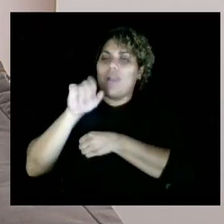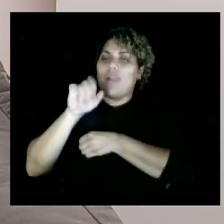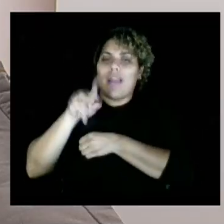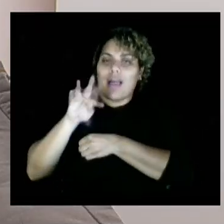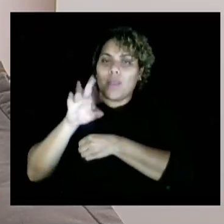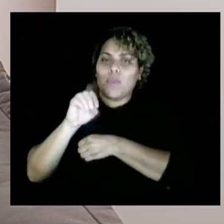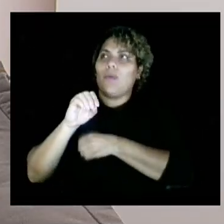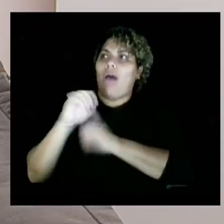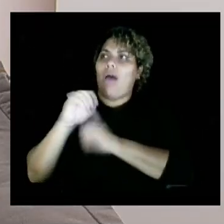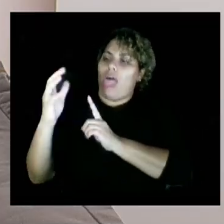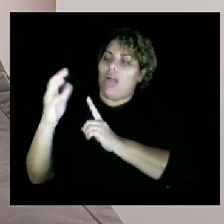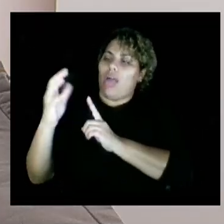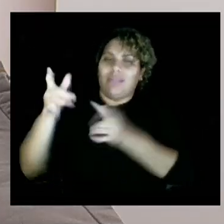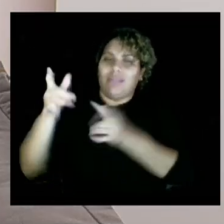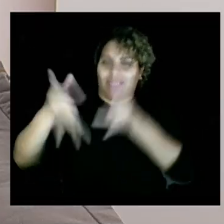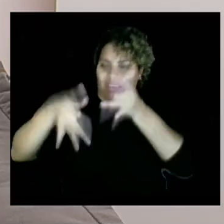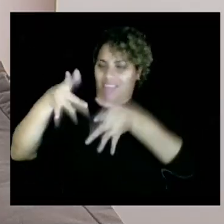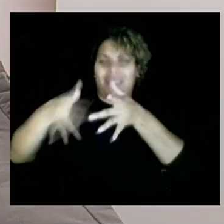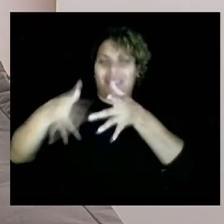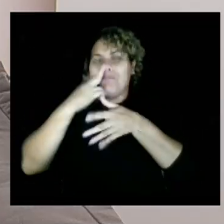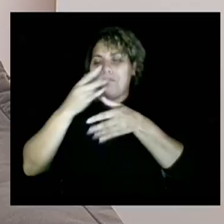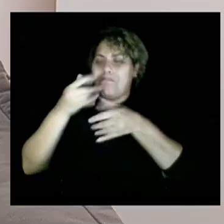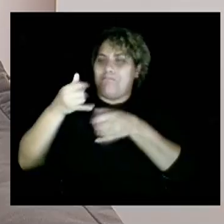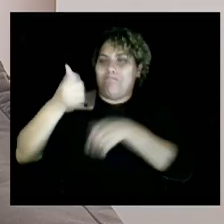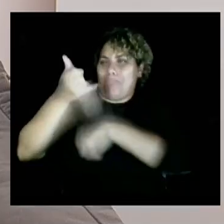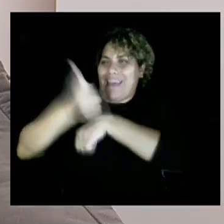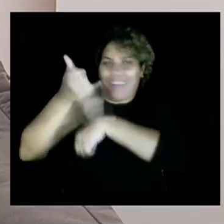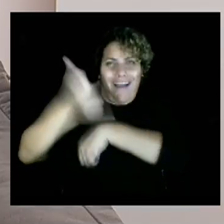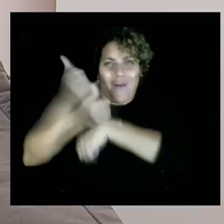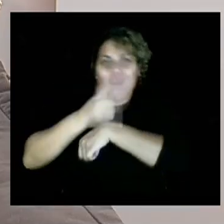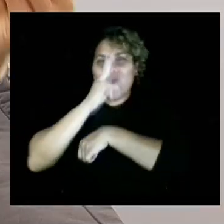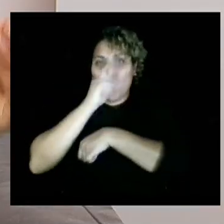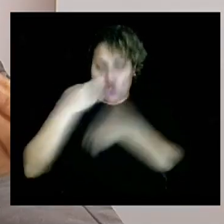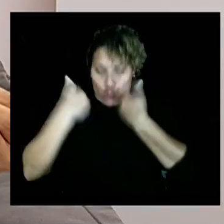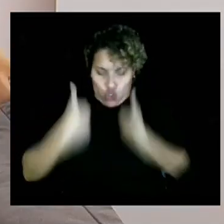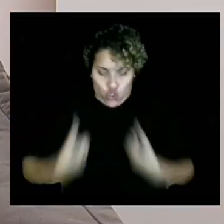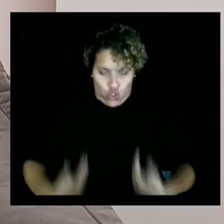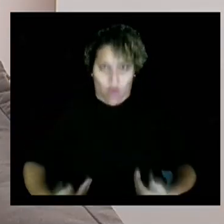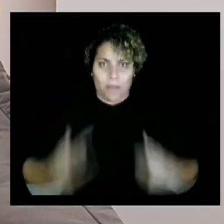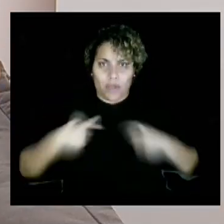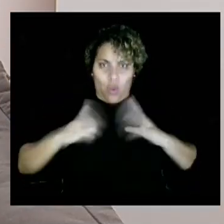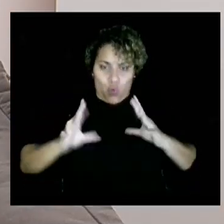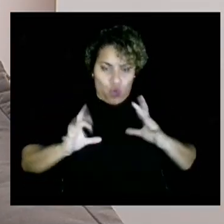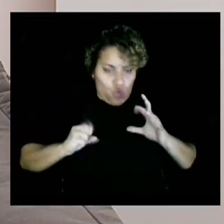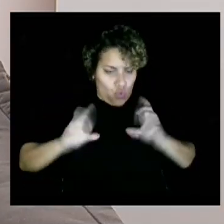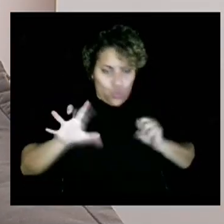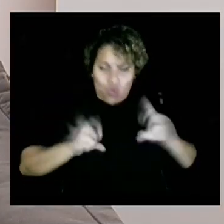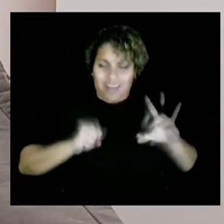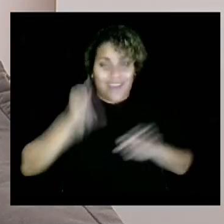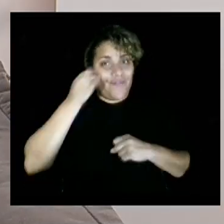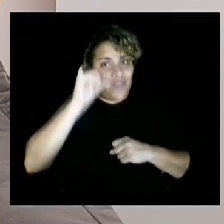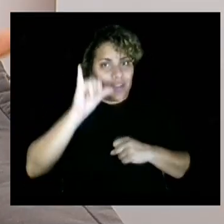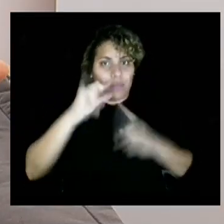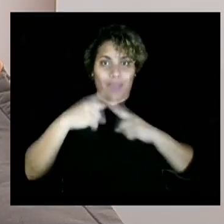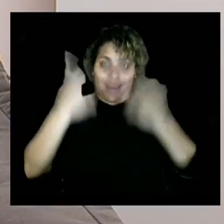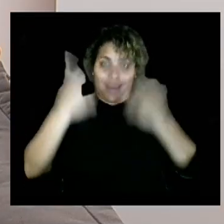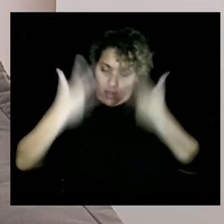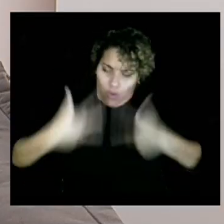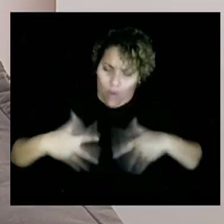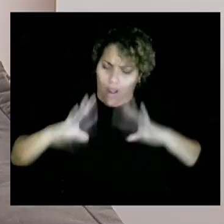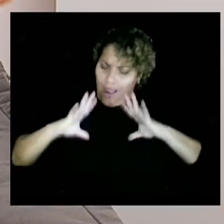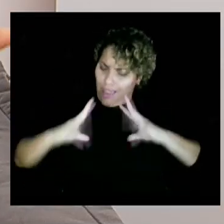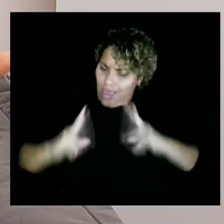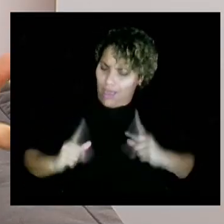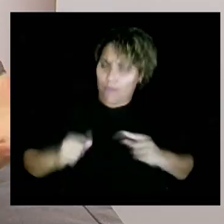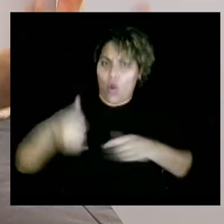são metais tóxicos do nosso corpo, porque toda a nossa pele absorve. Sim. Então eu uso produtos naturais que são limpos, desde óleos essenciais,